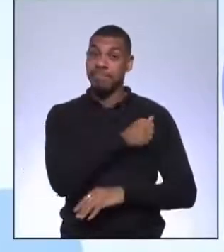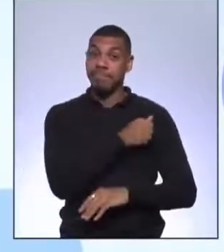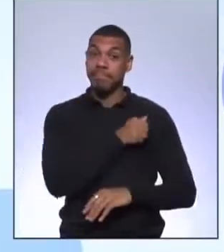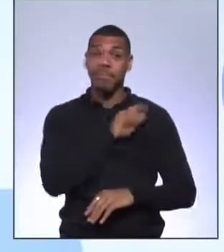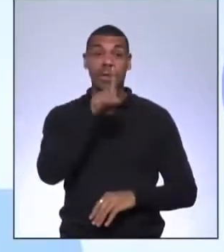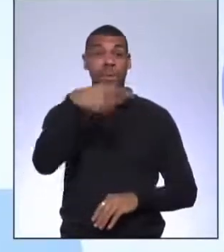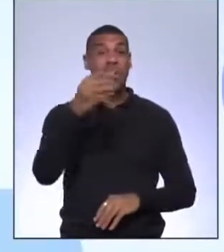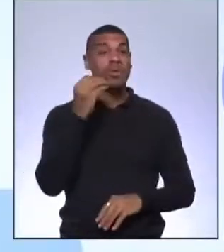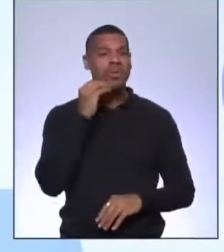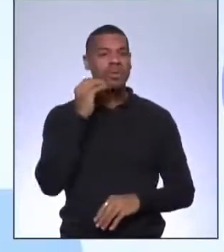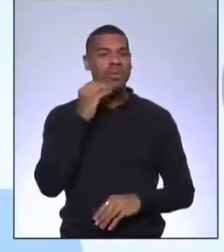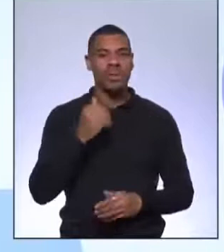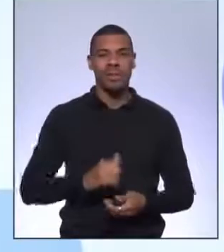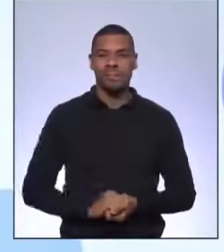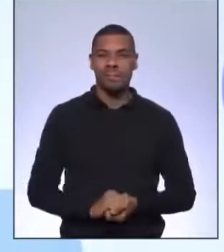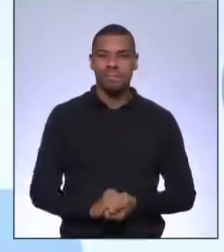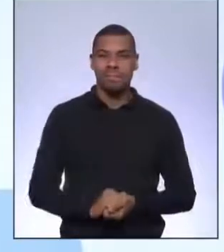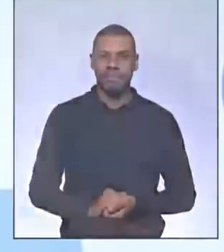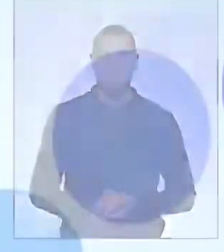até a próxima.